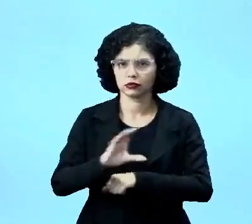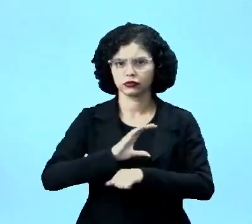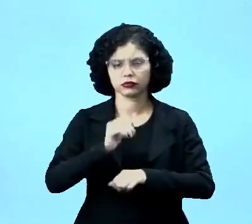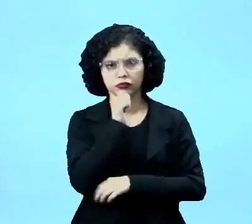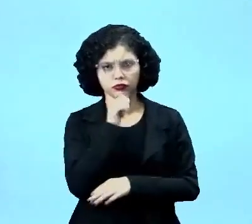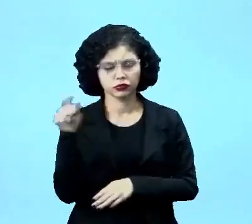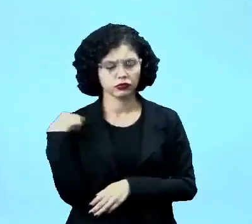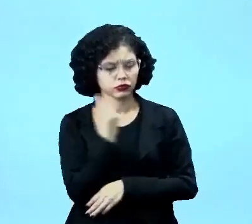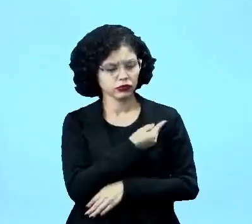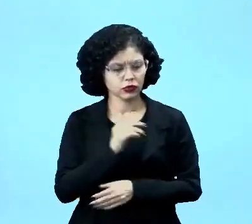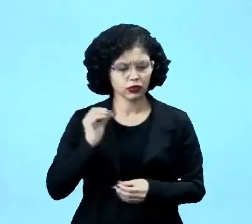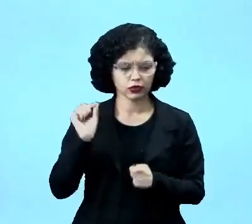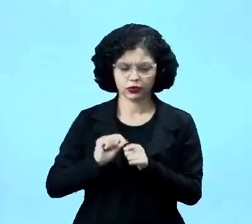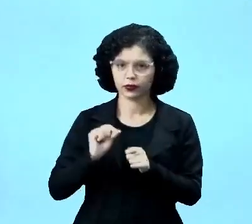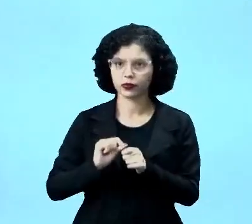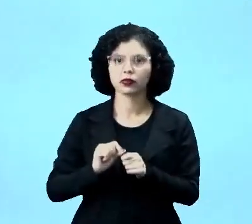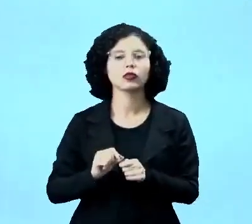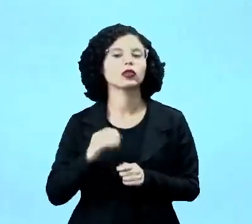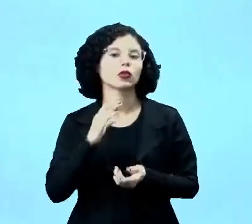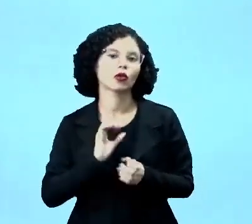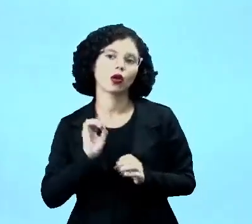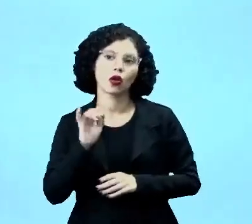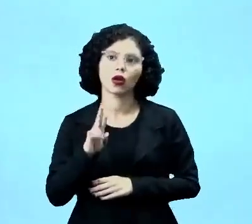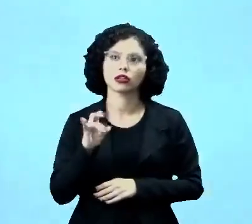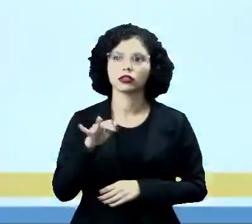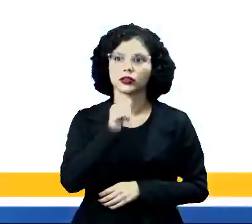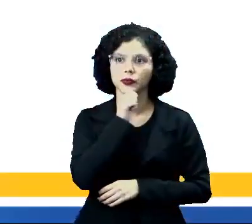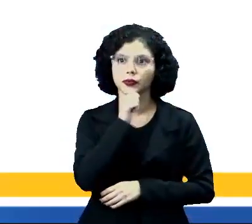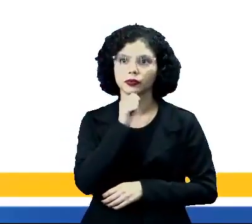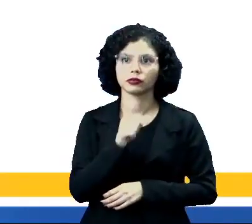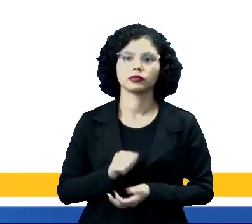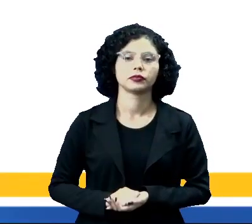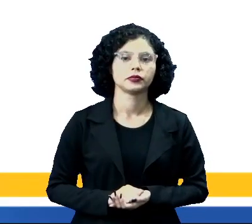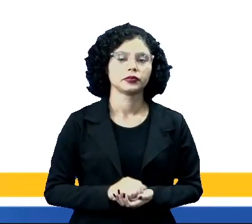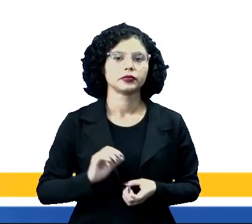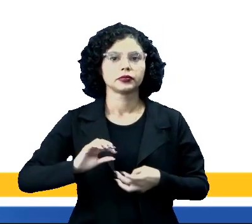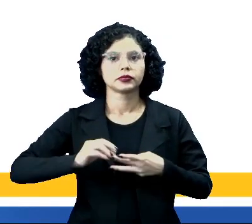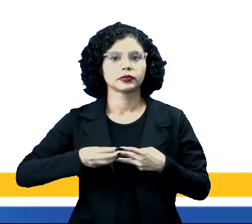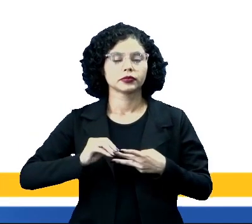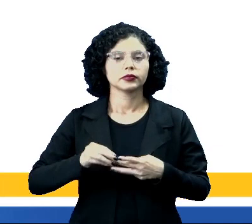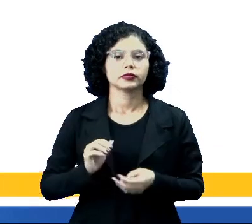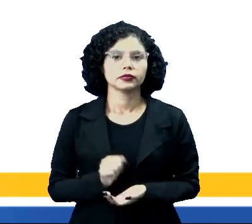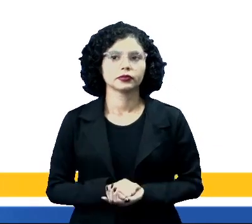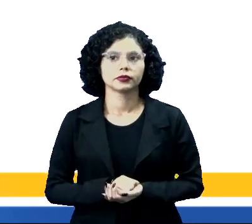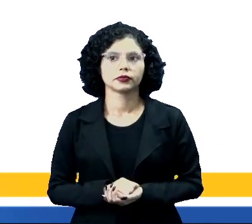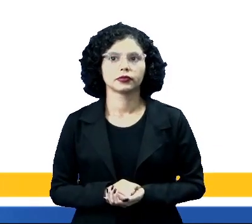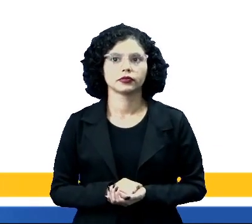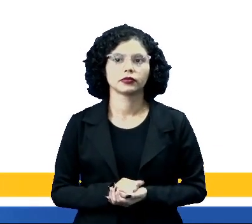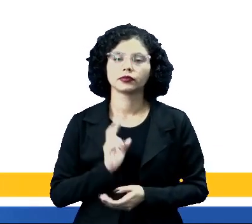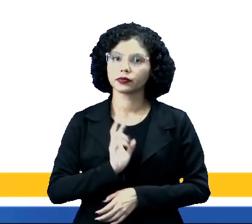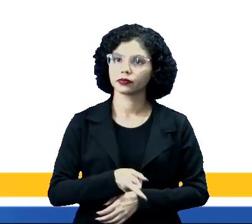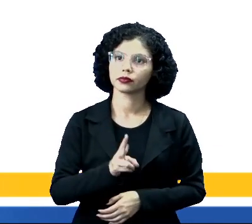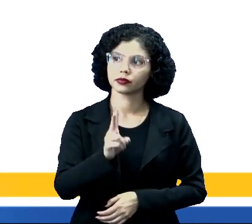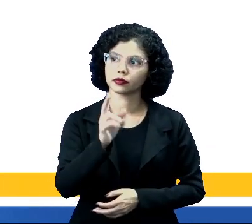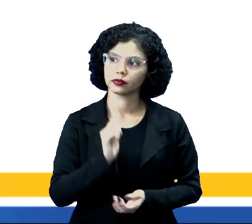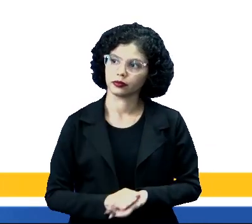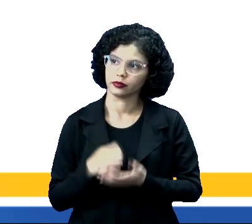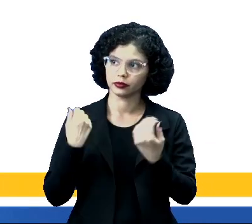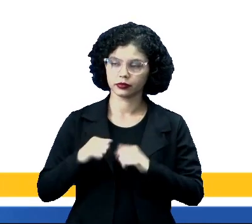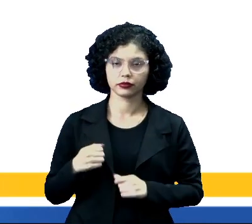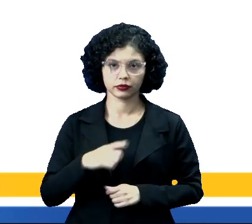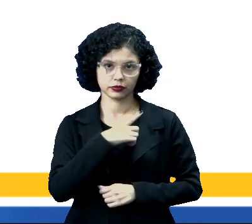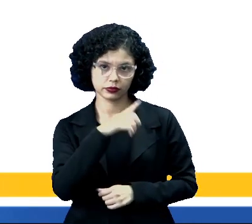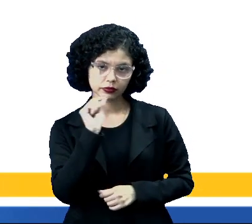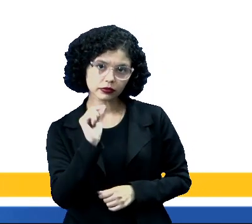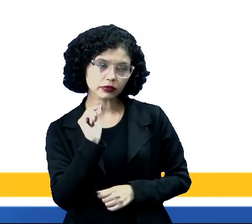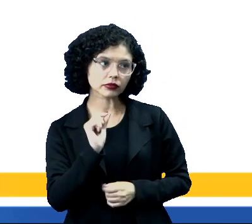que a gente tem no nosso corpo enquanto organismo vai ser aí uma célula. E aí, para a gente seguir, nós temos